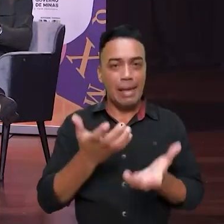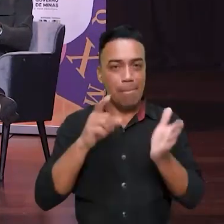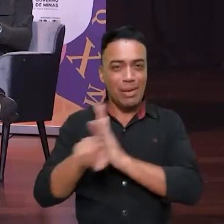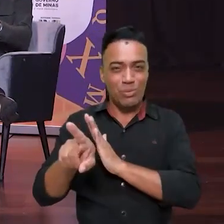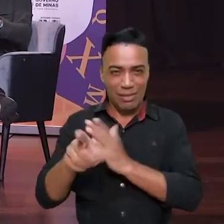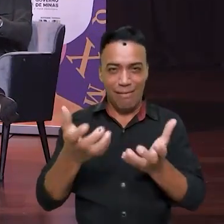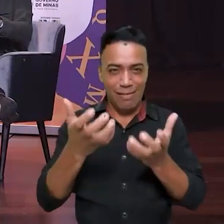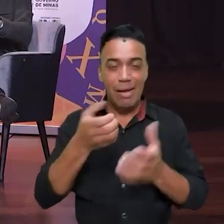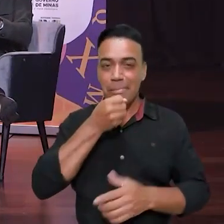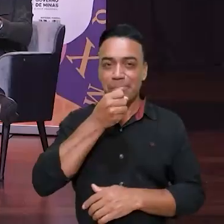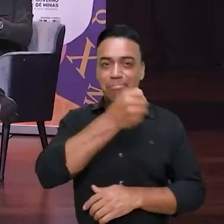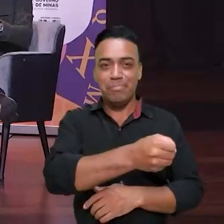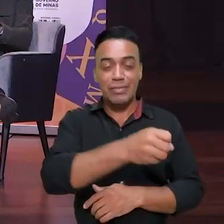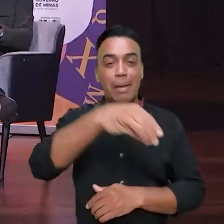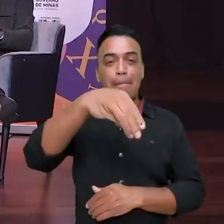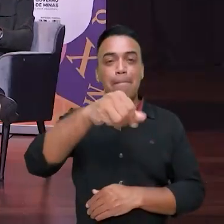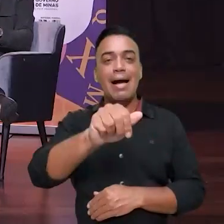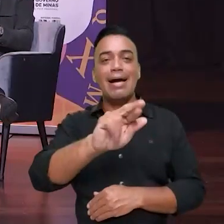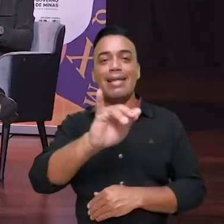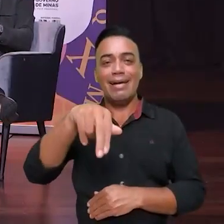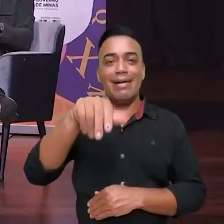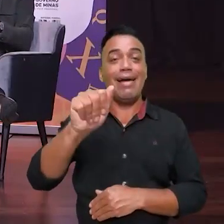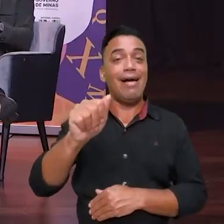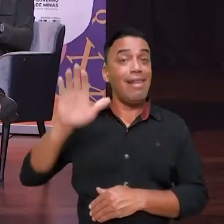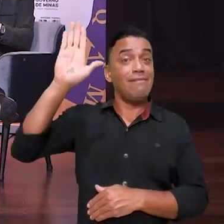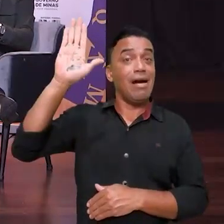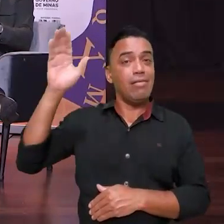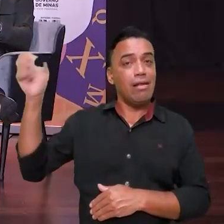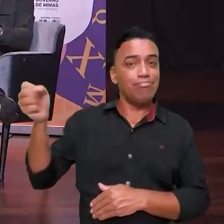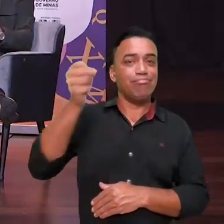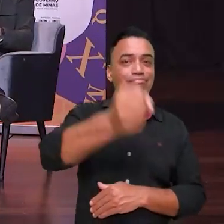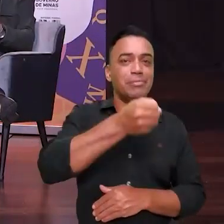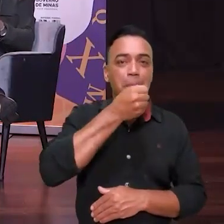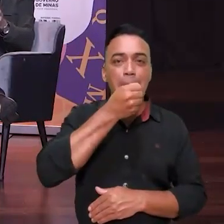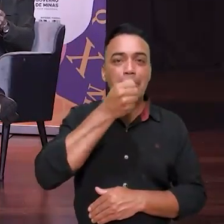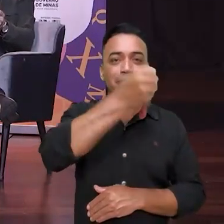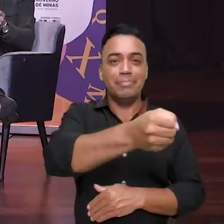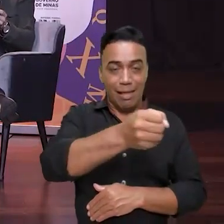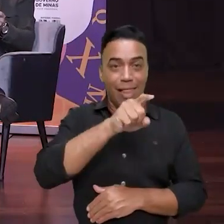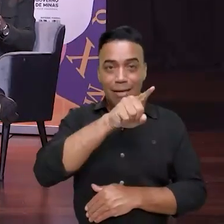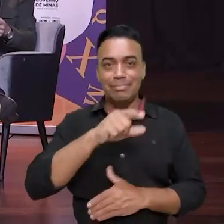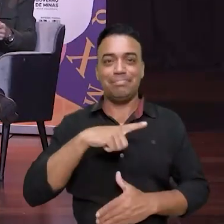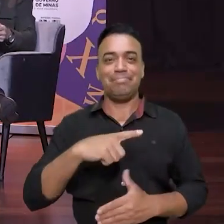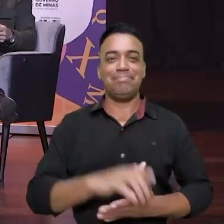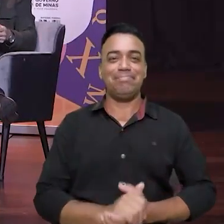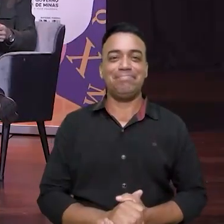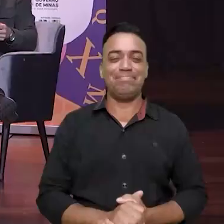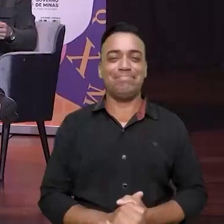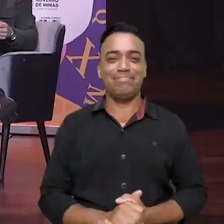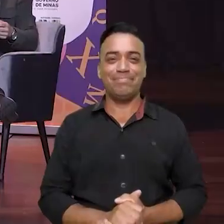para o Jefferson? O microfone está aqui com a Mariana. Só levantar a mão. Ali.